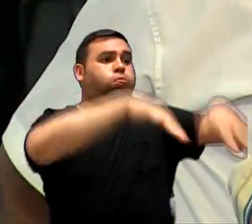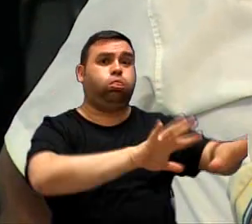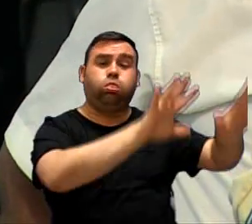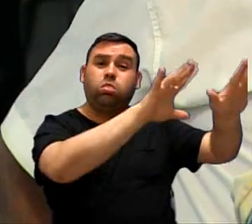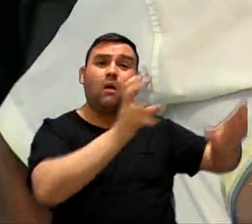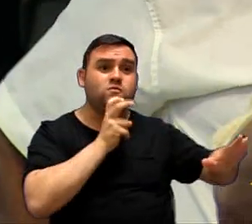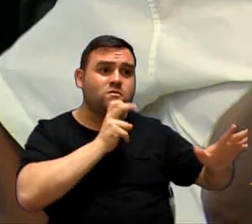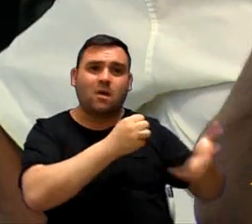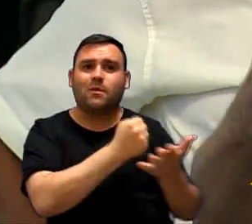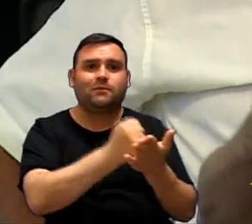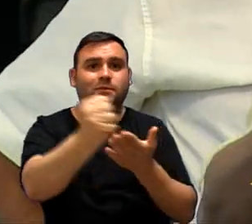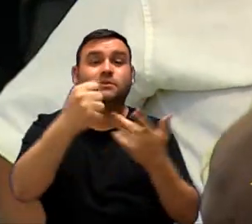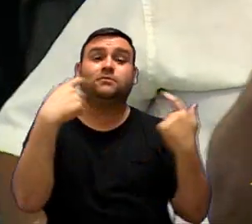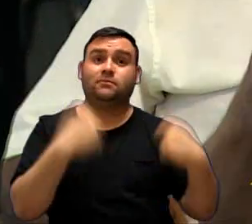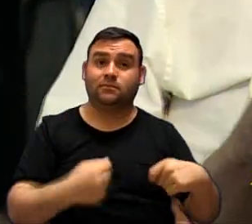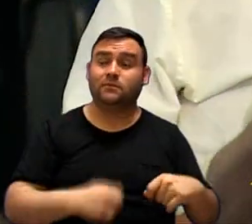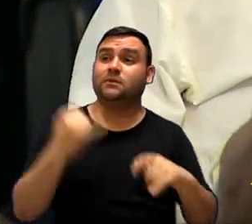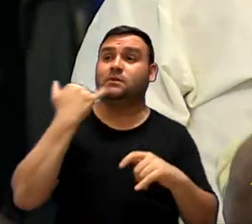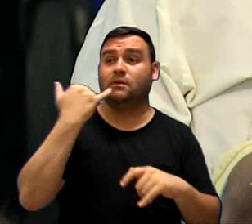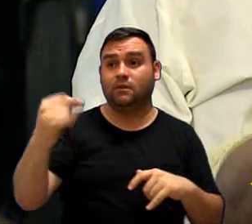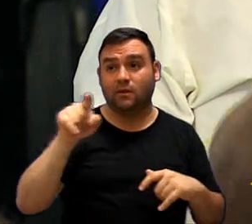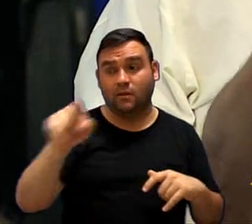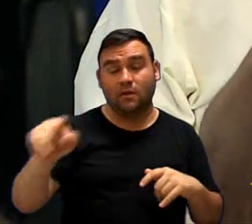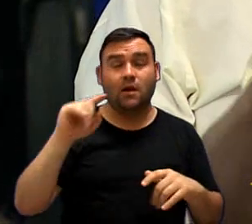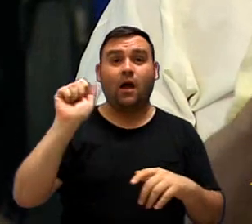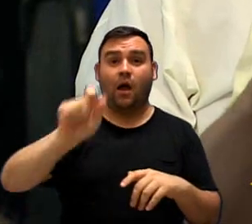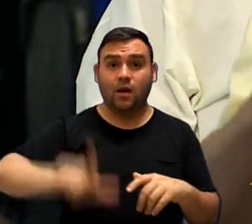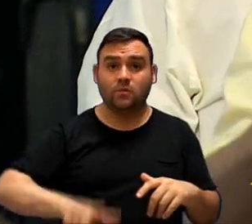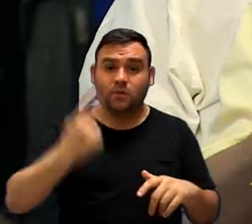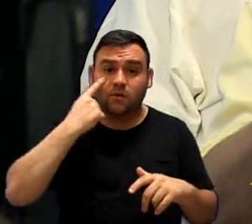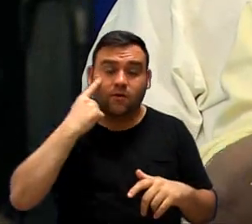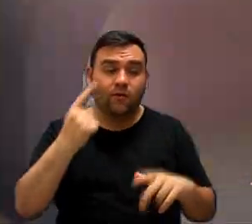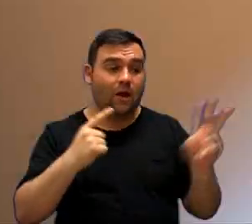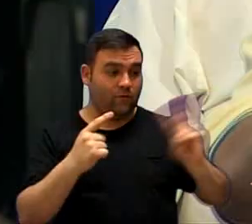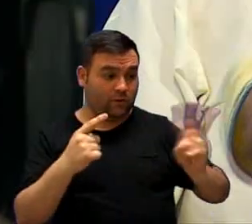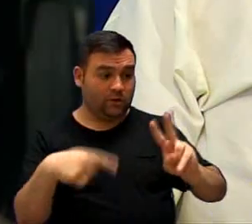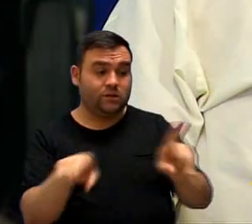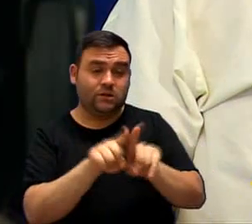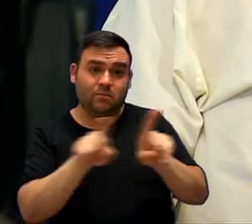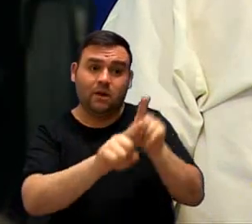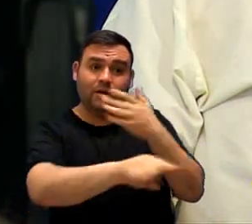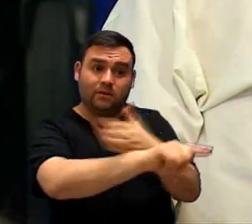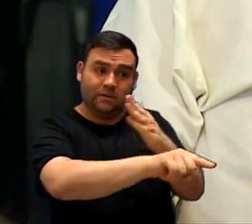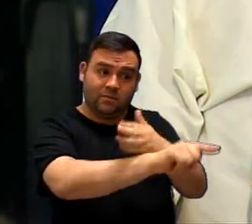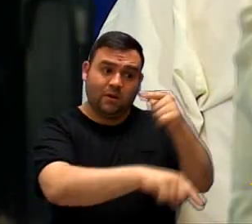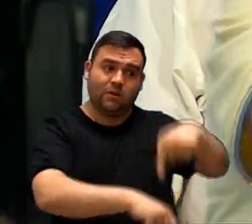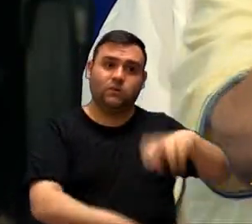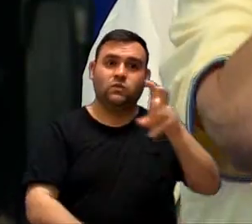tinha que se preocupar em conectar com alumínio e ver se a Via Votorantim faria também com os